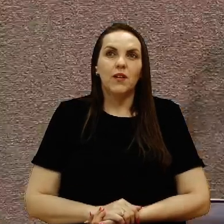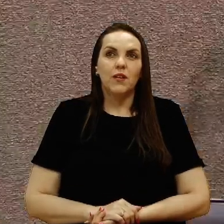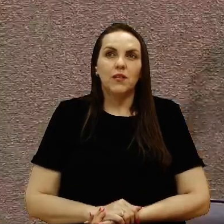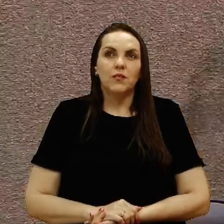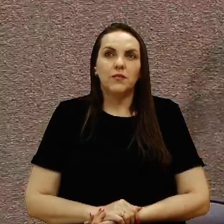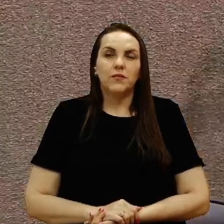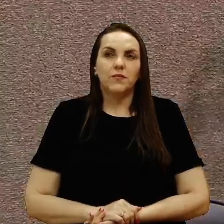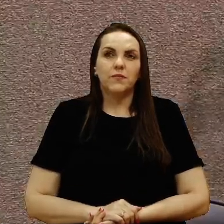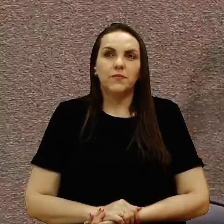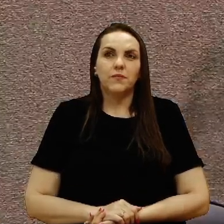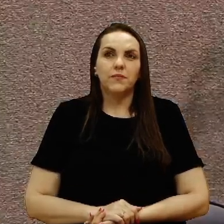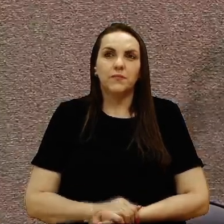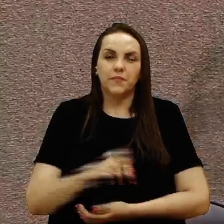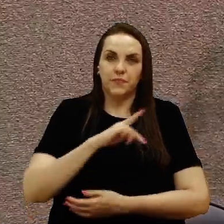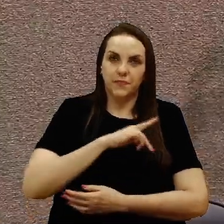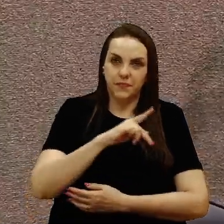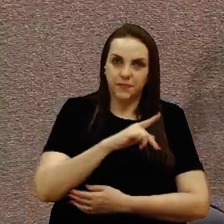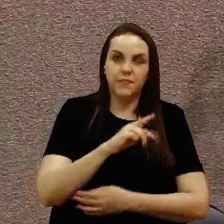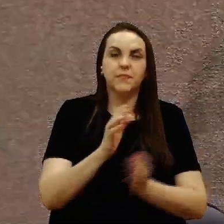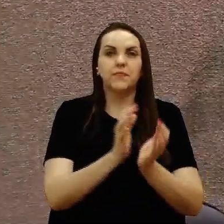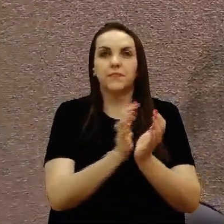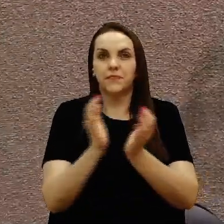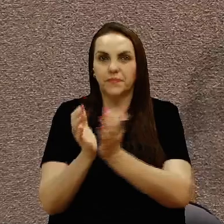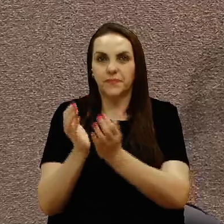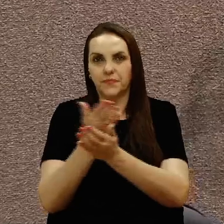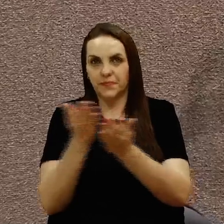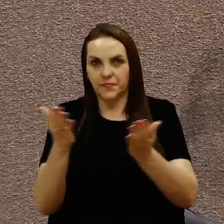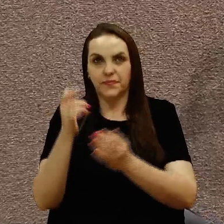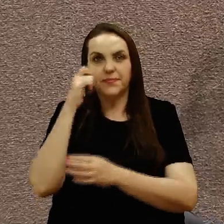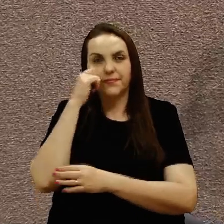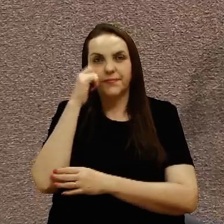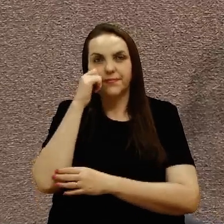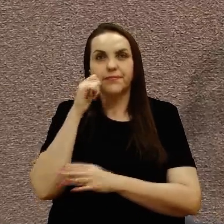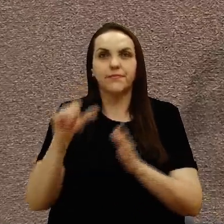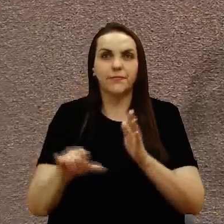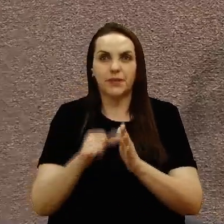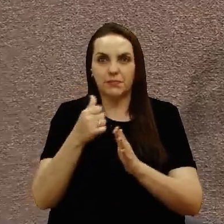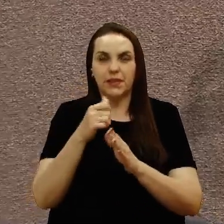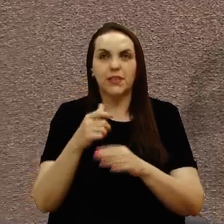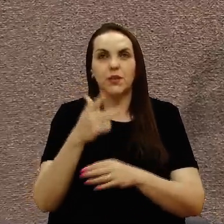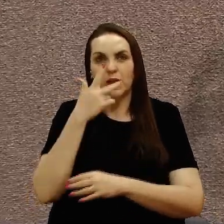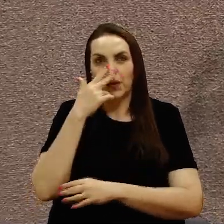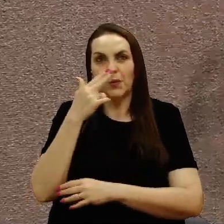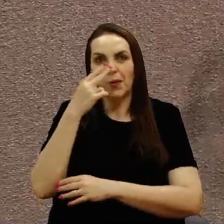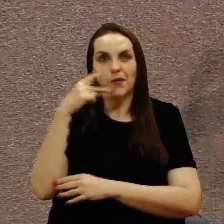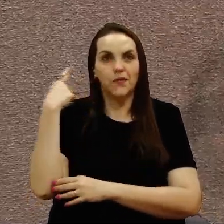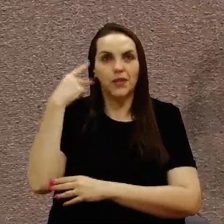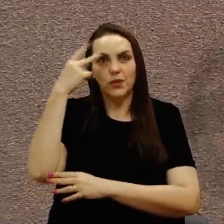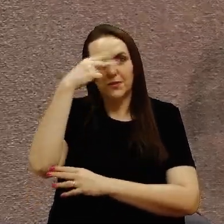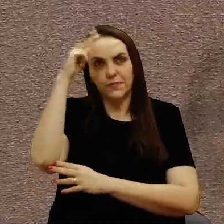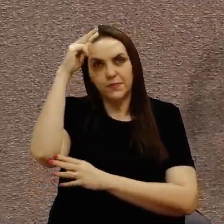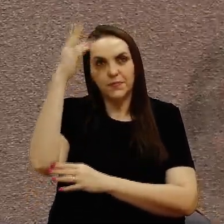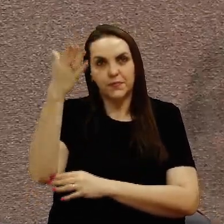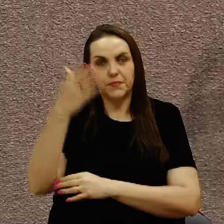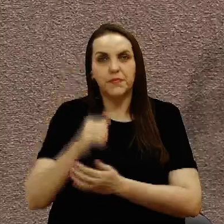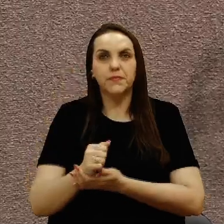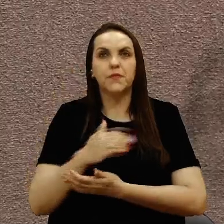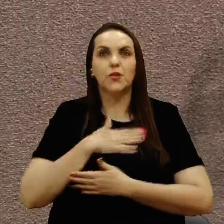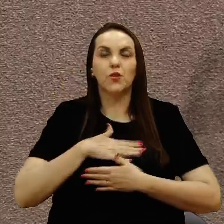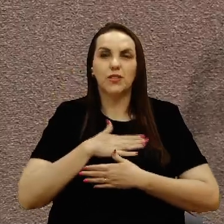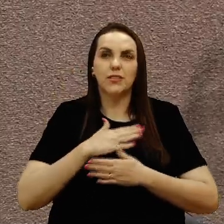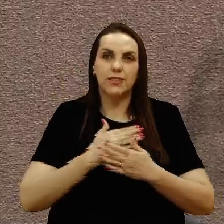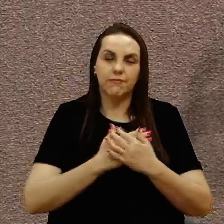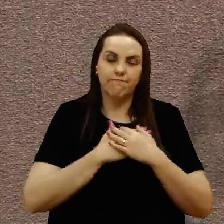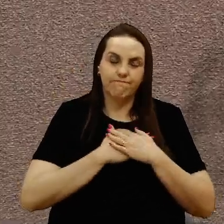Senhor presidente, nobres colegas aqui presentes, primeiramente, assim como o vereador Edson da Rosa, eu gostaria de me solidarizar